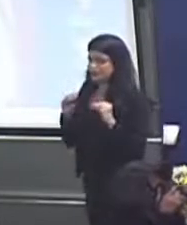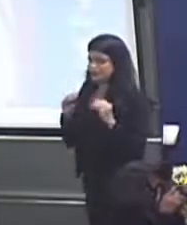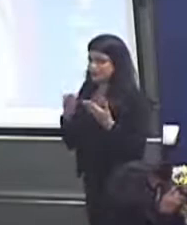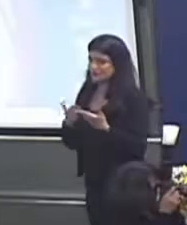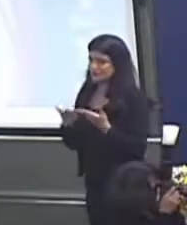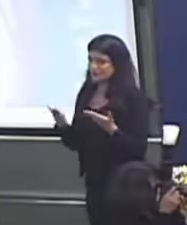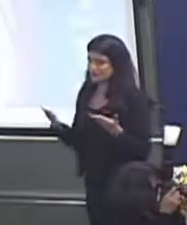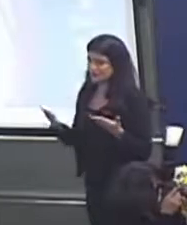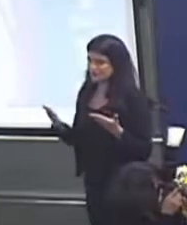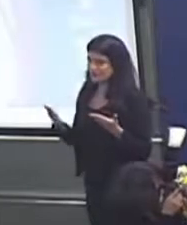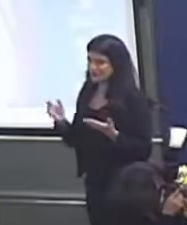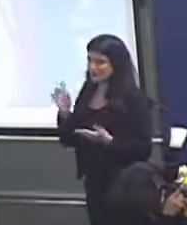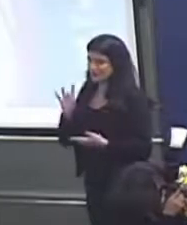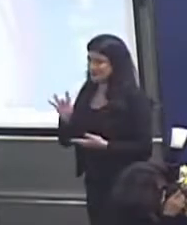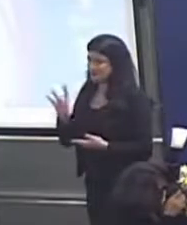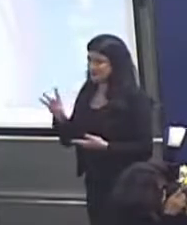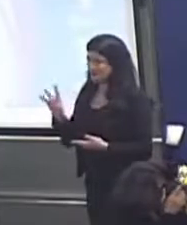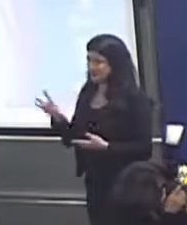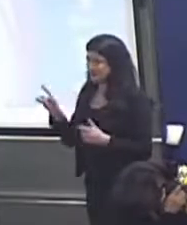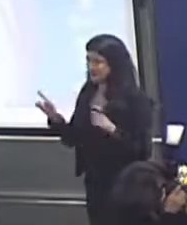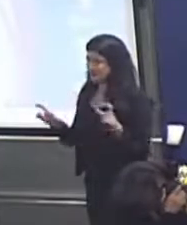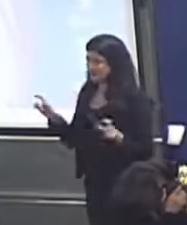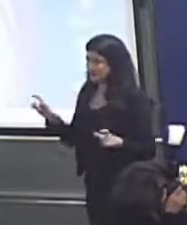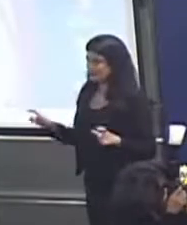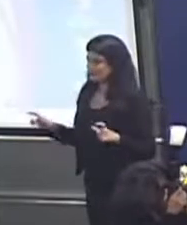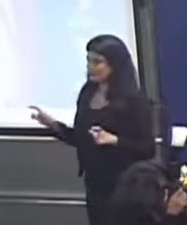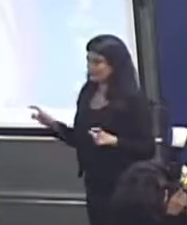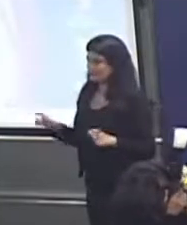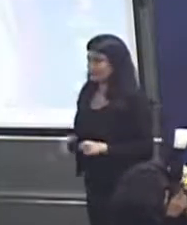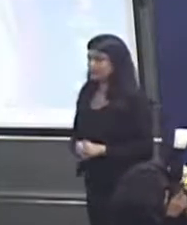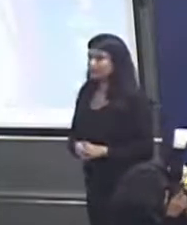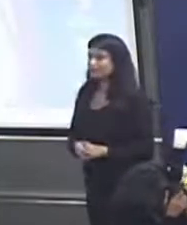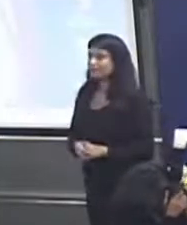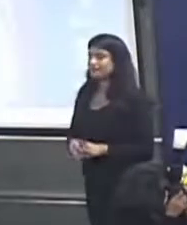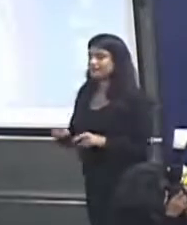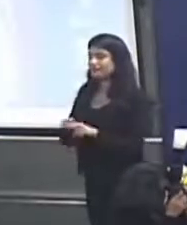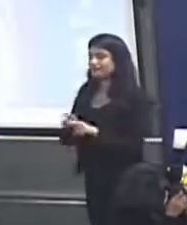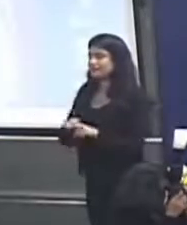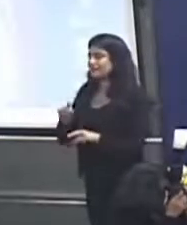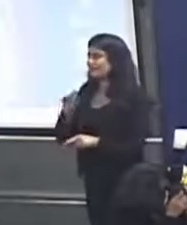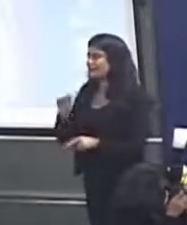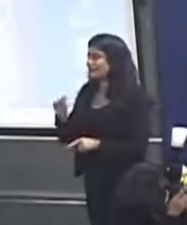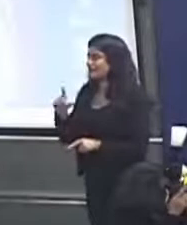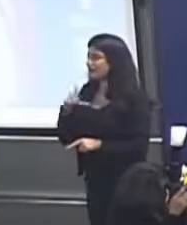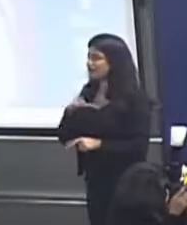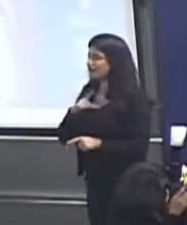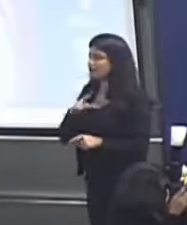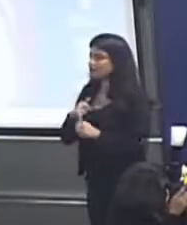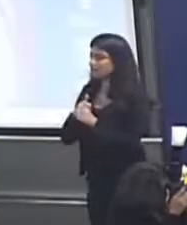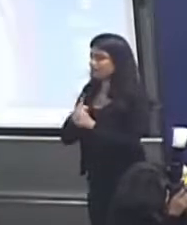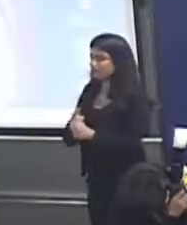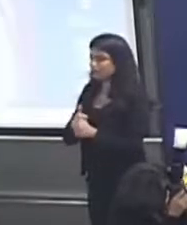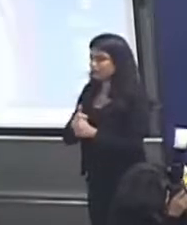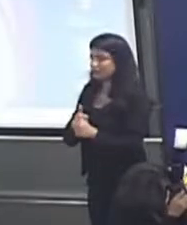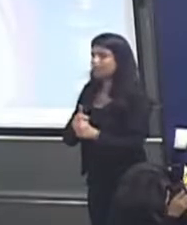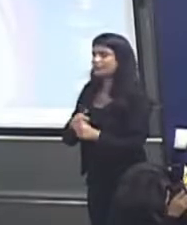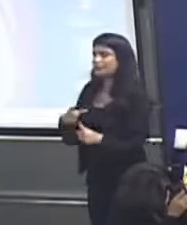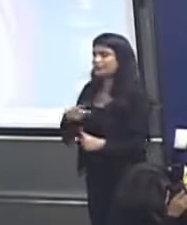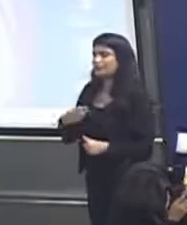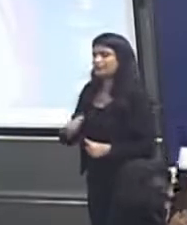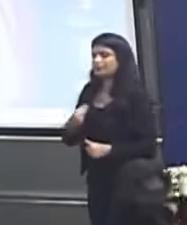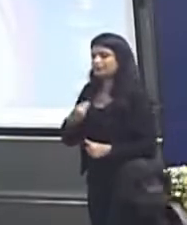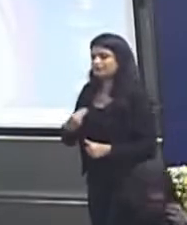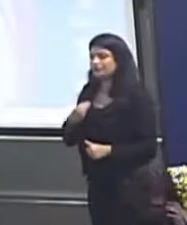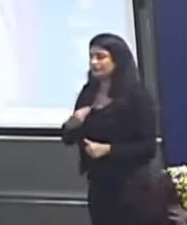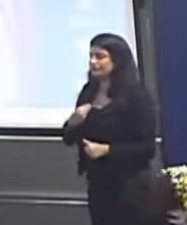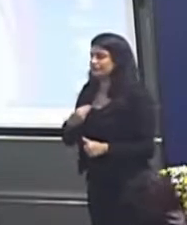Boa noite a todas, a todos, todes. Para os que nos acompanham pela transmissão, eu gostaria de fazer a